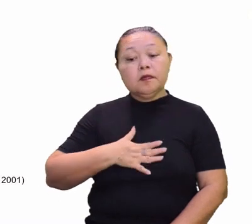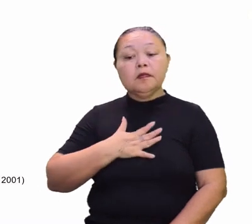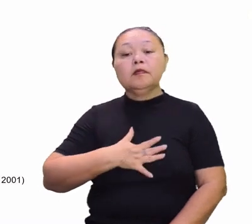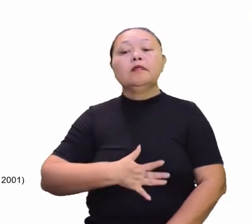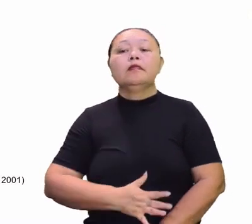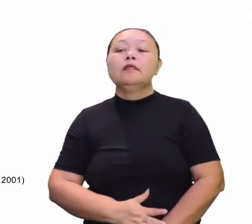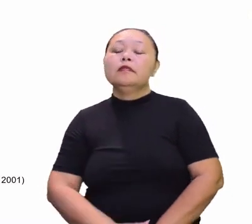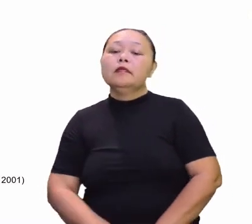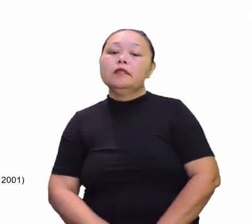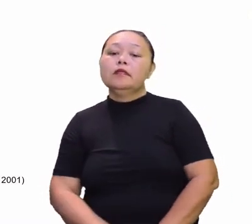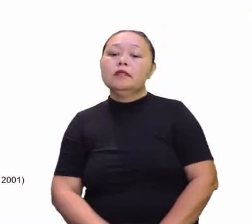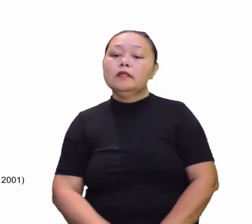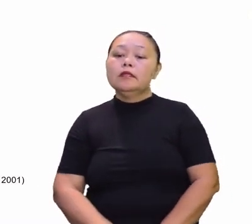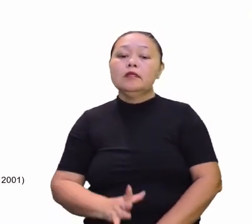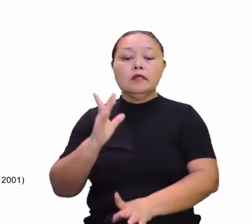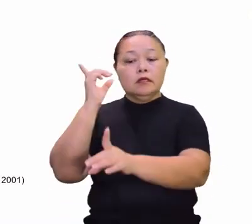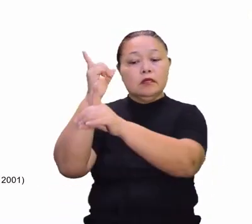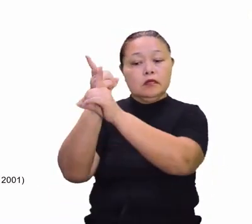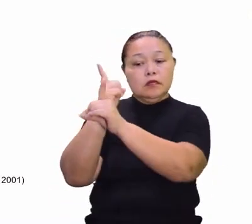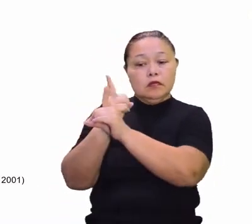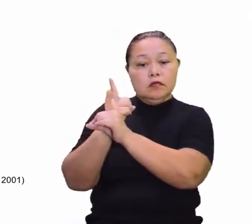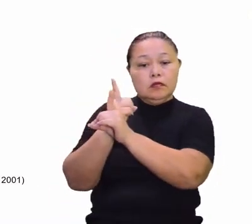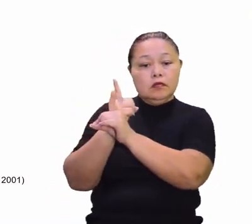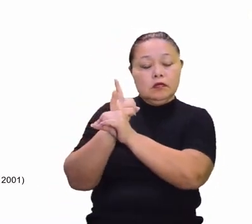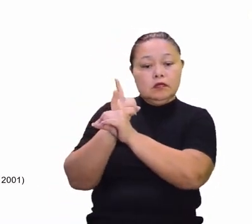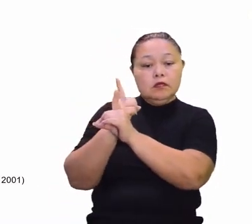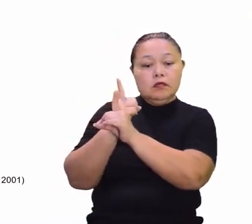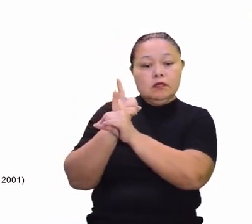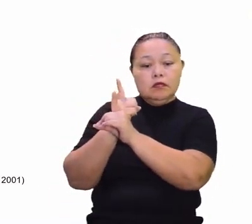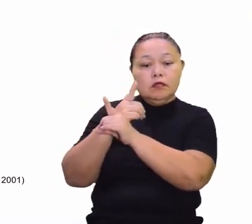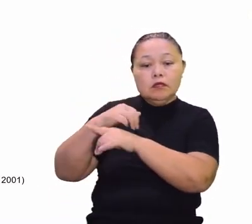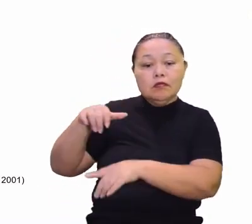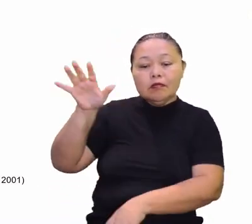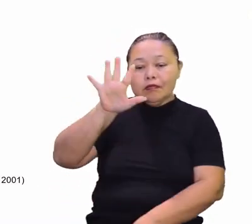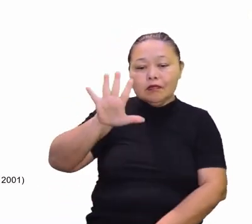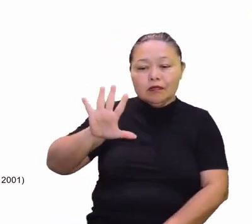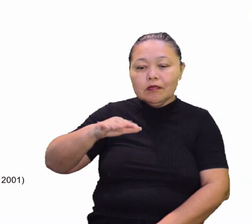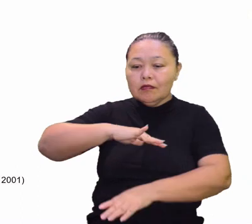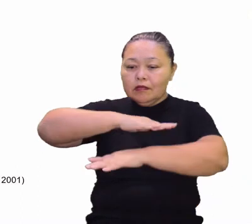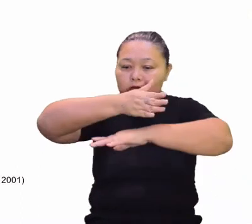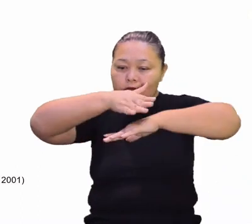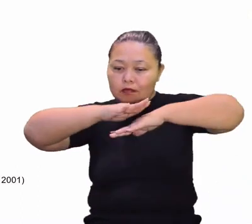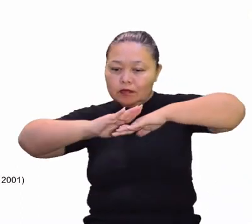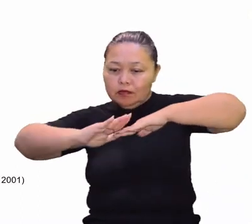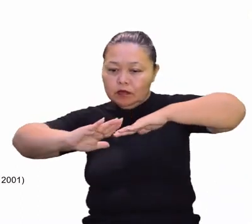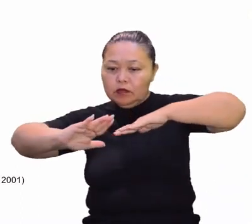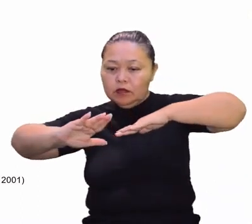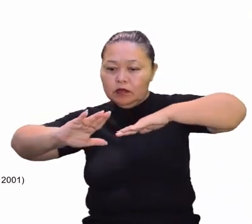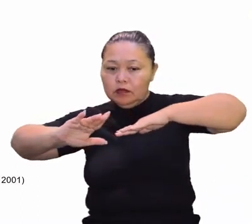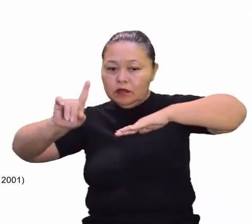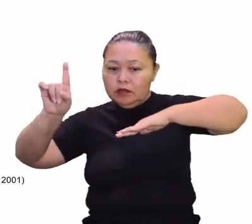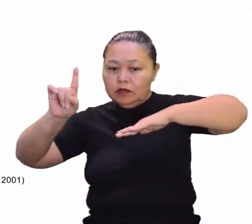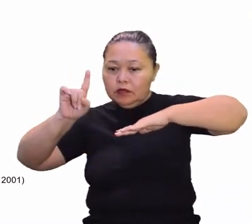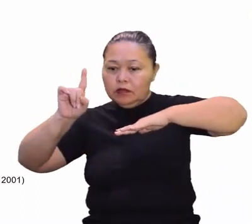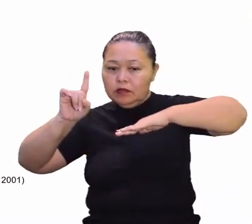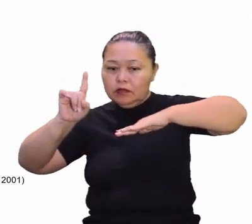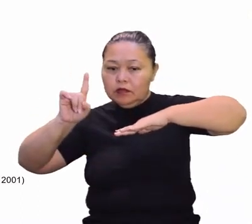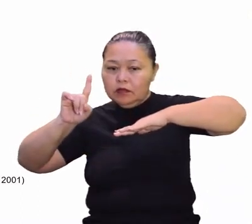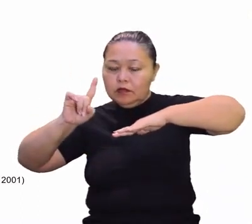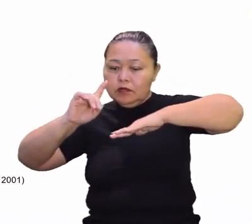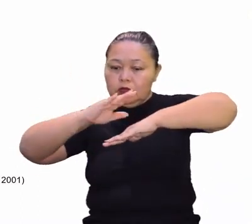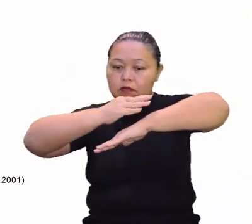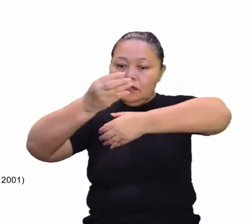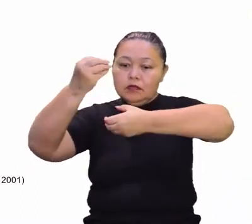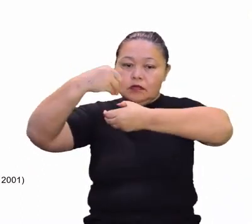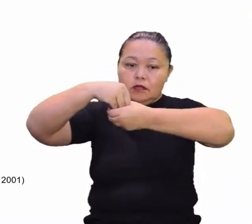Tranquilo. Aí a gente encontra, vamos colocar, olha só, o meião de Rondônia com várias áreas de depressão. E nas áreas de